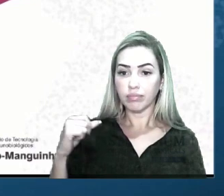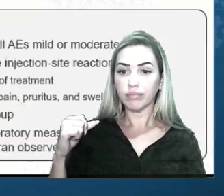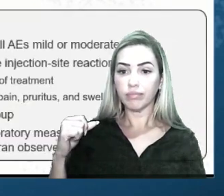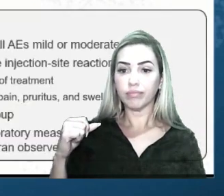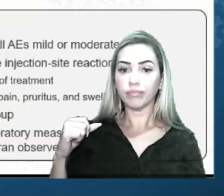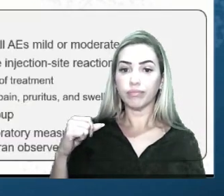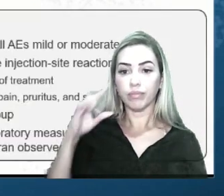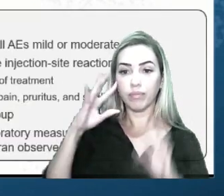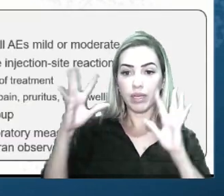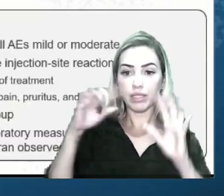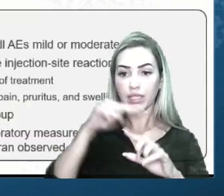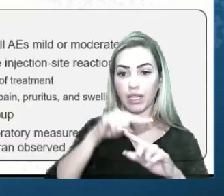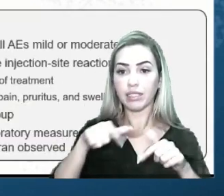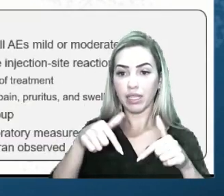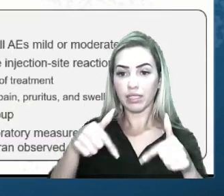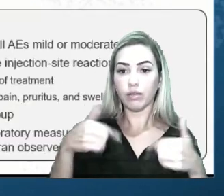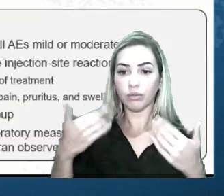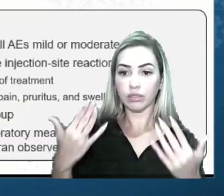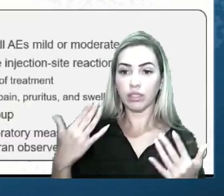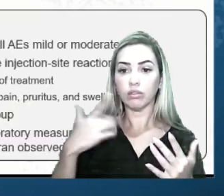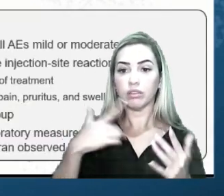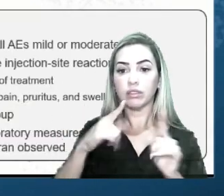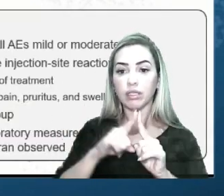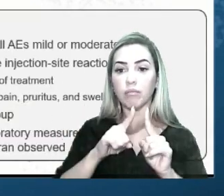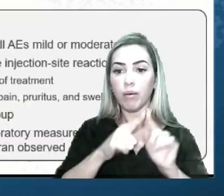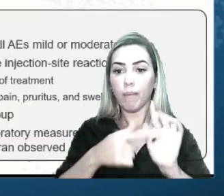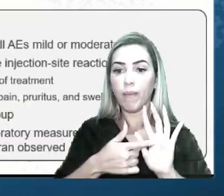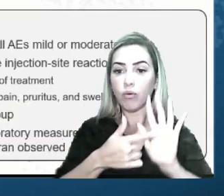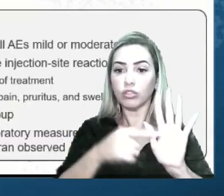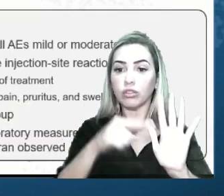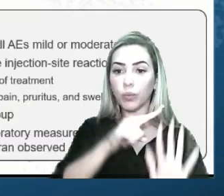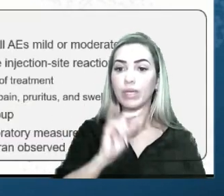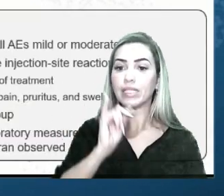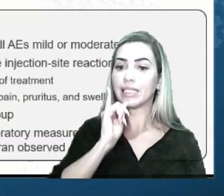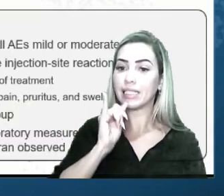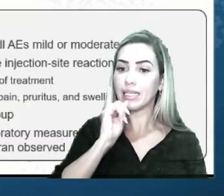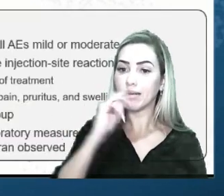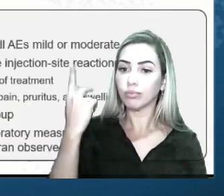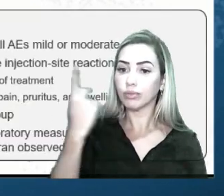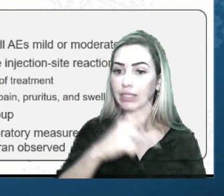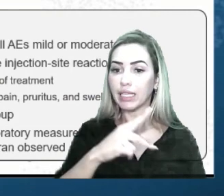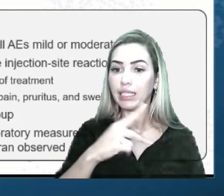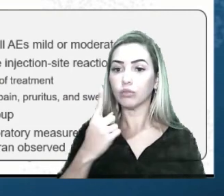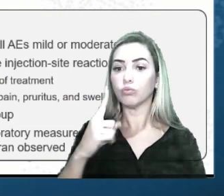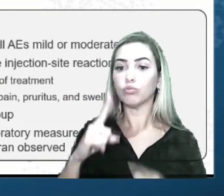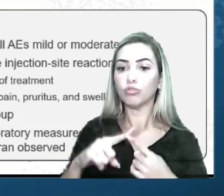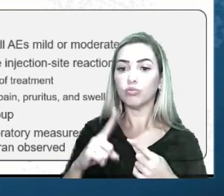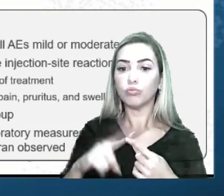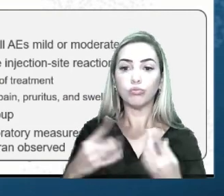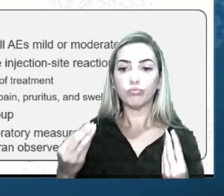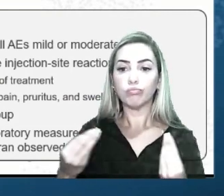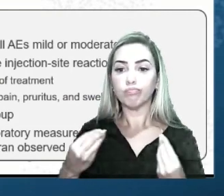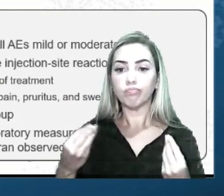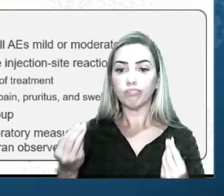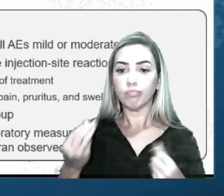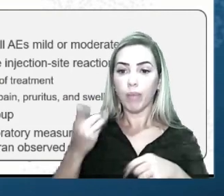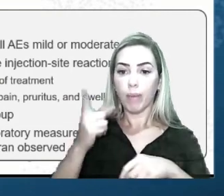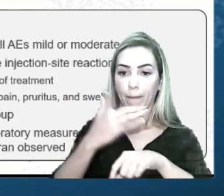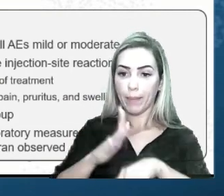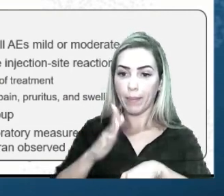considerando esse mecanismo. Então, eu também estou mostrando aqui um exemplo de um